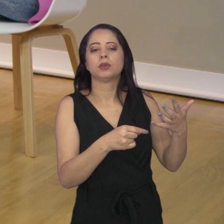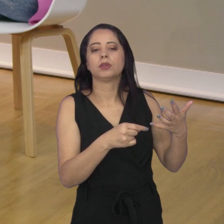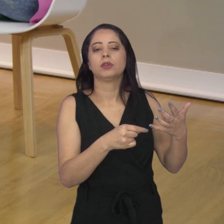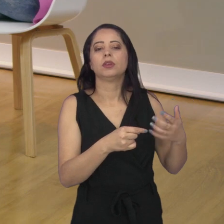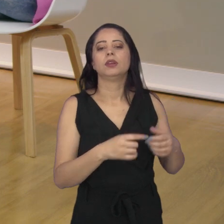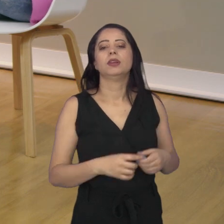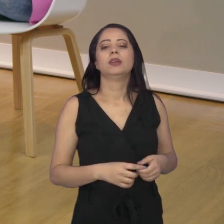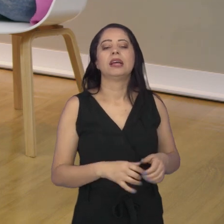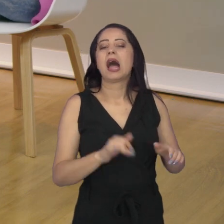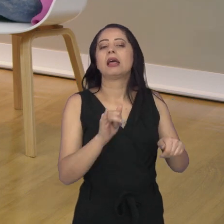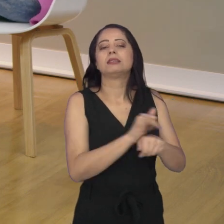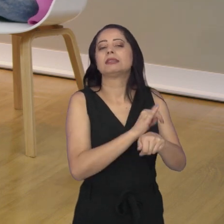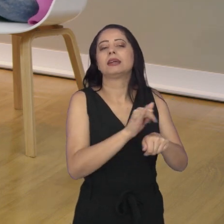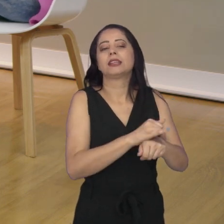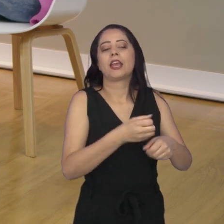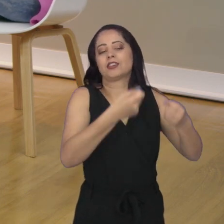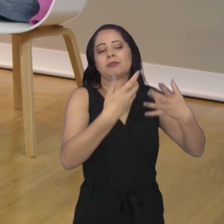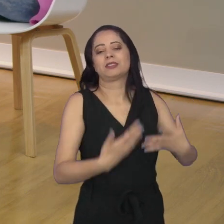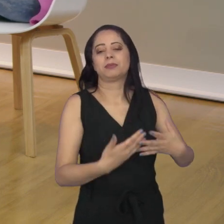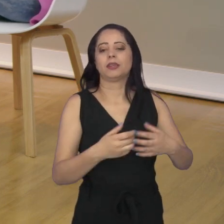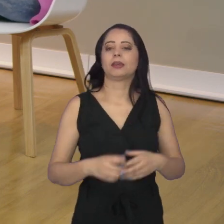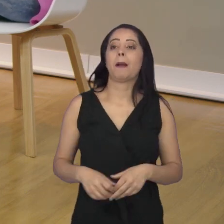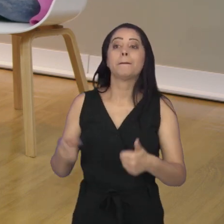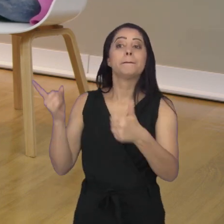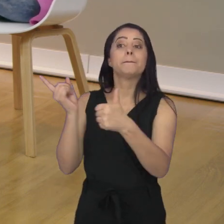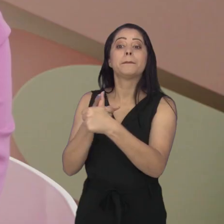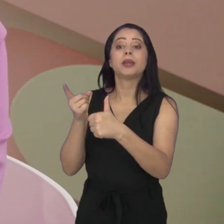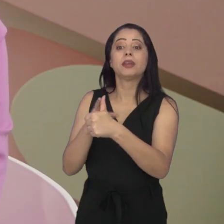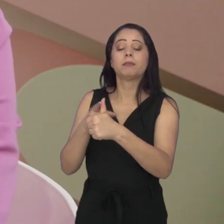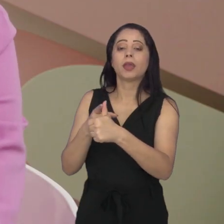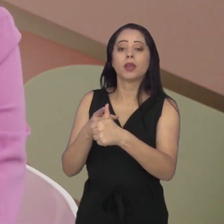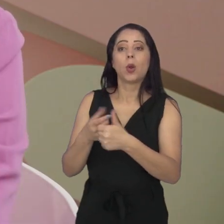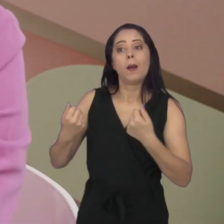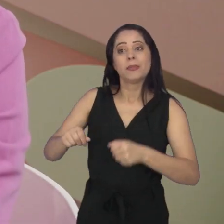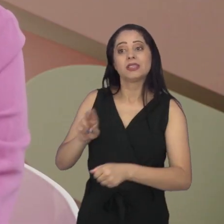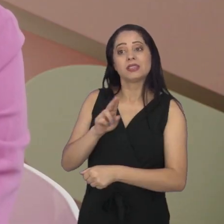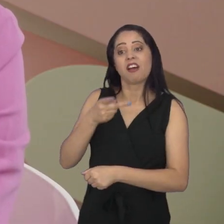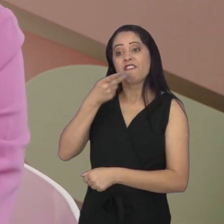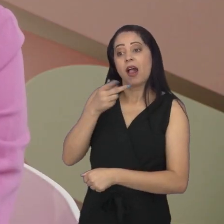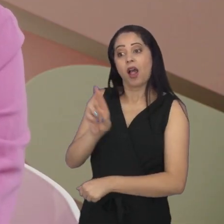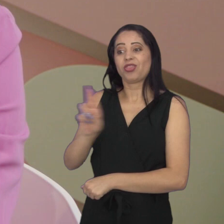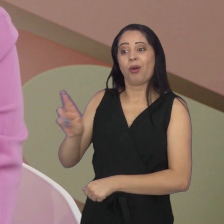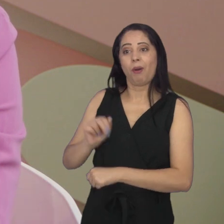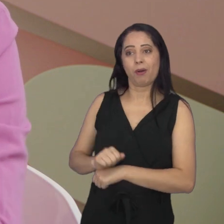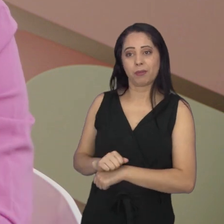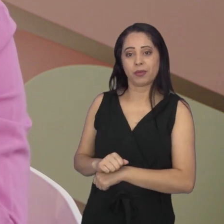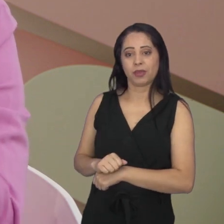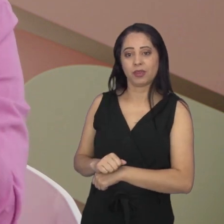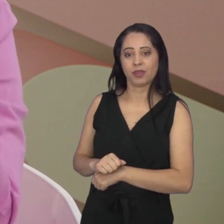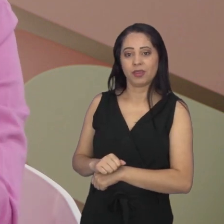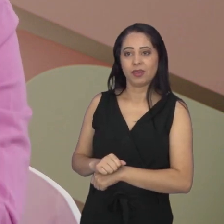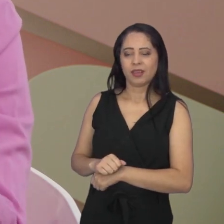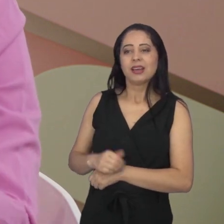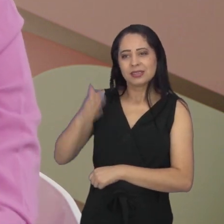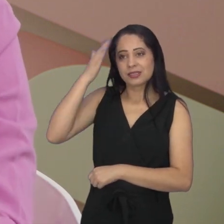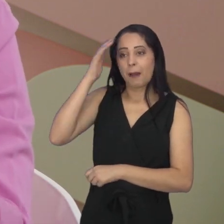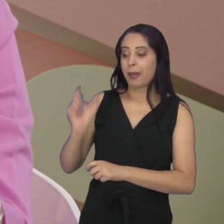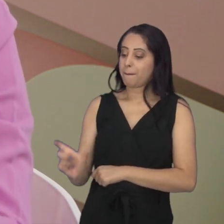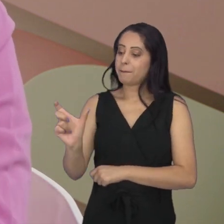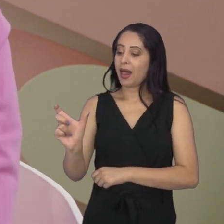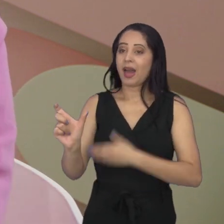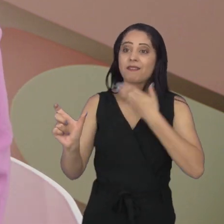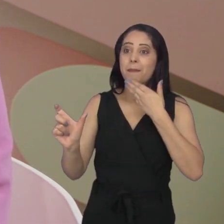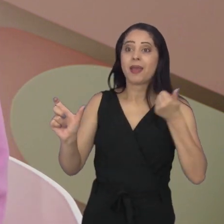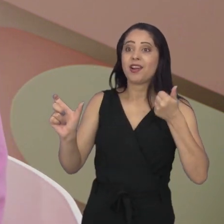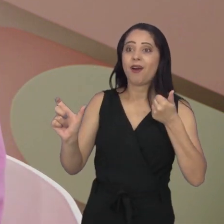técnicas. algumas técnicas. Vamos lá. Curtinhas. Primeira coisa, chamar a pessoa pelo nome. Ah, legal. Qual é a palavra que nós mais gostamos de